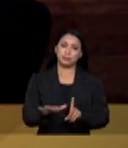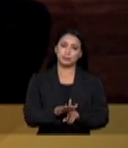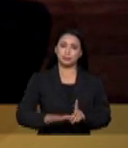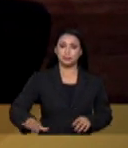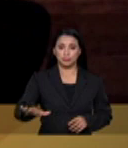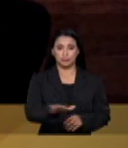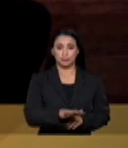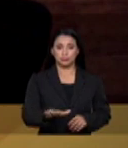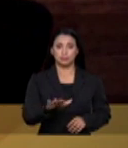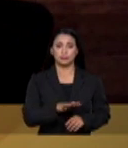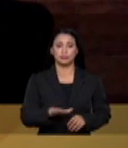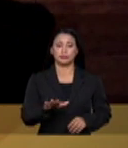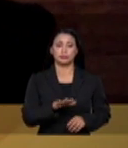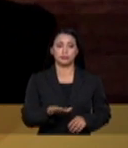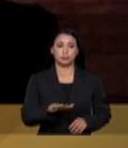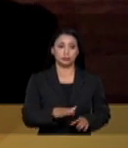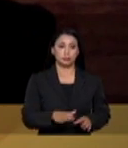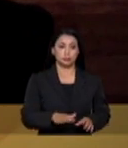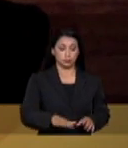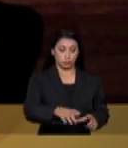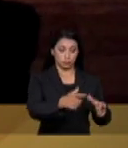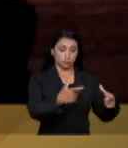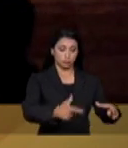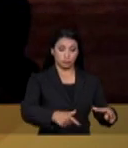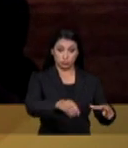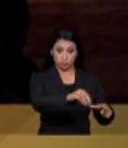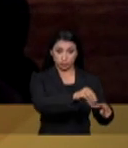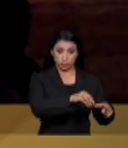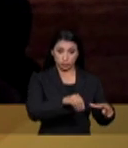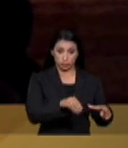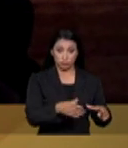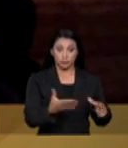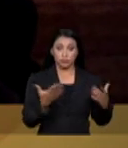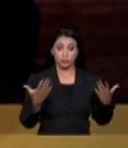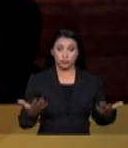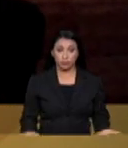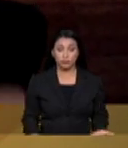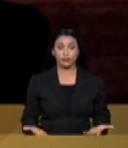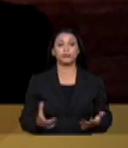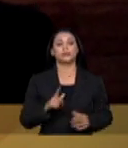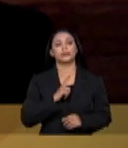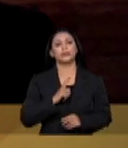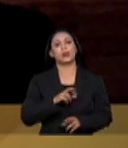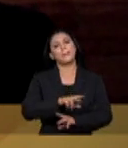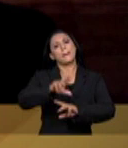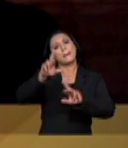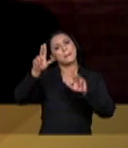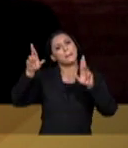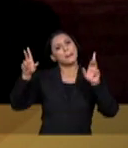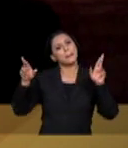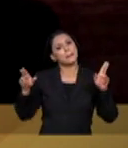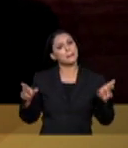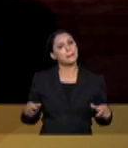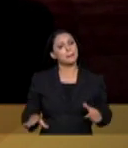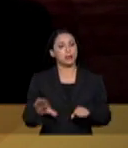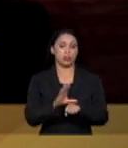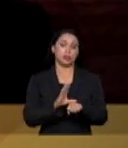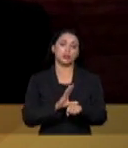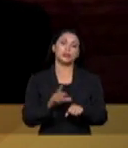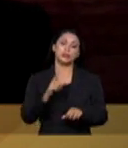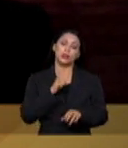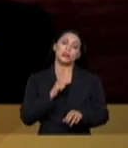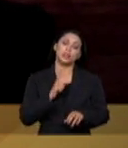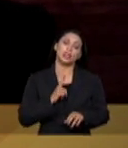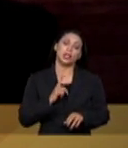envolvida em termos ali de alinhar logo abarcar o pluralismo condicional que